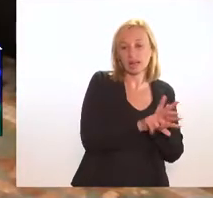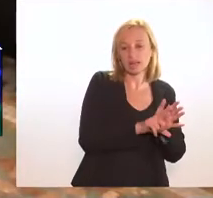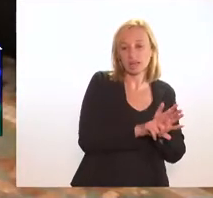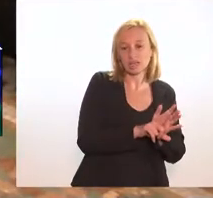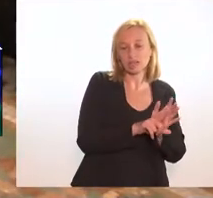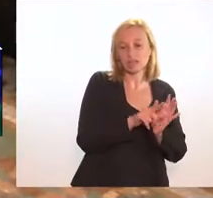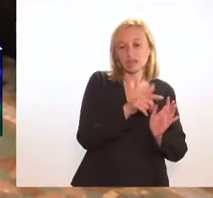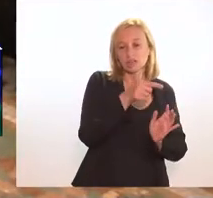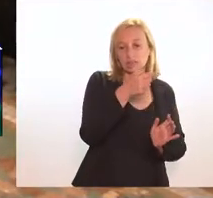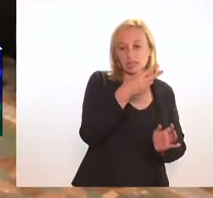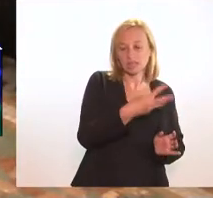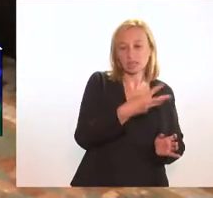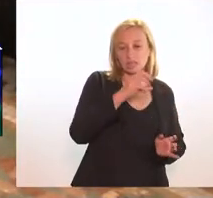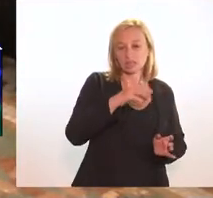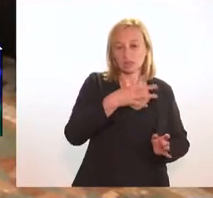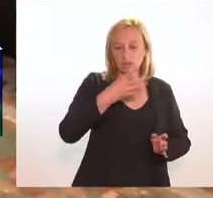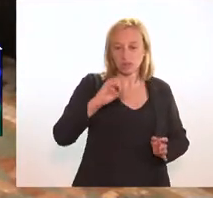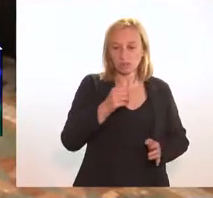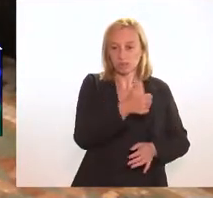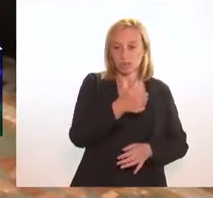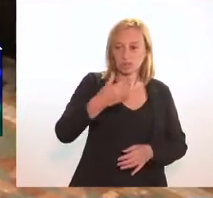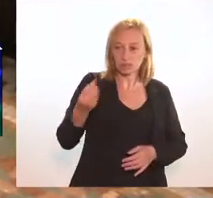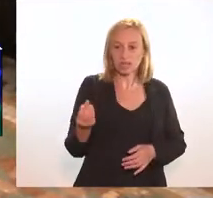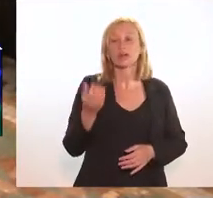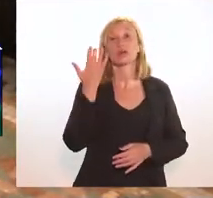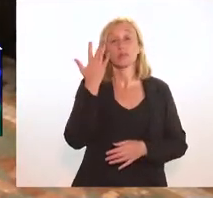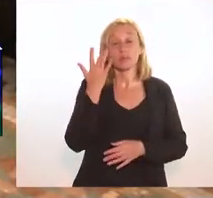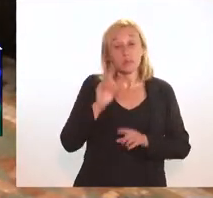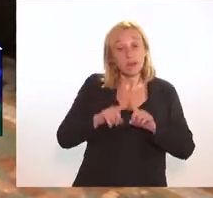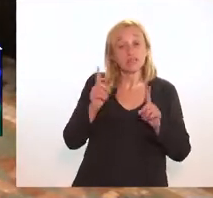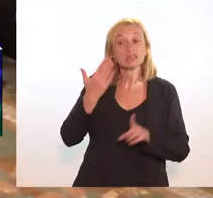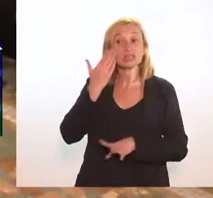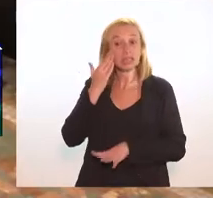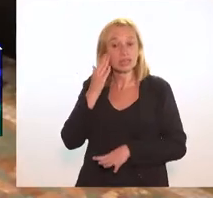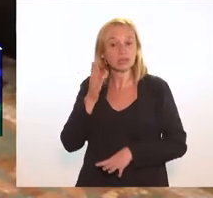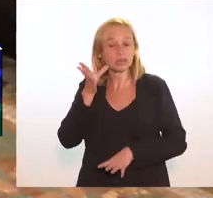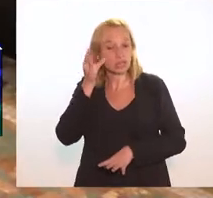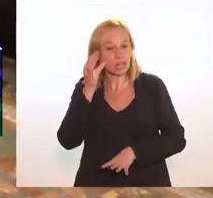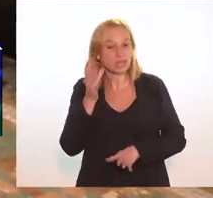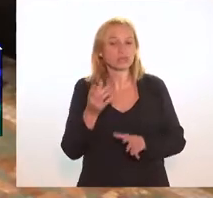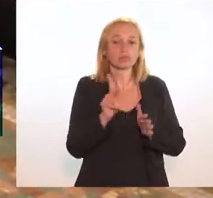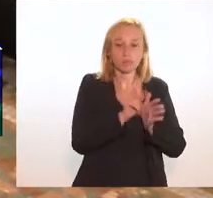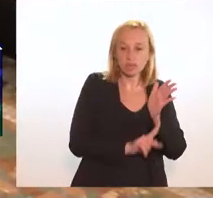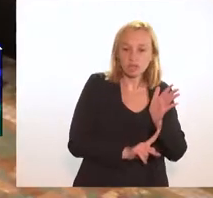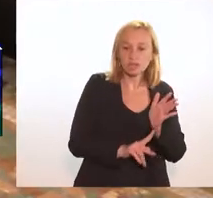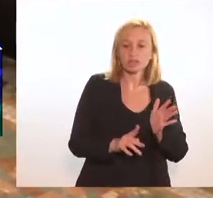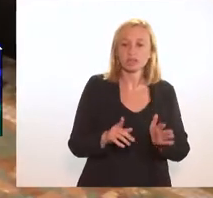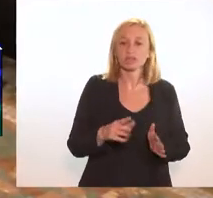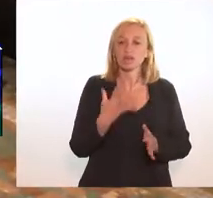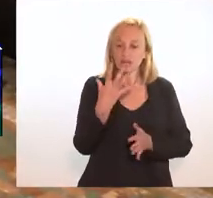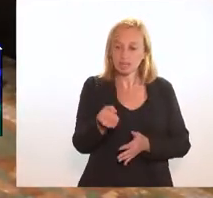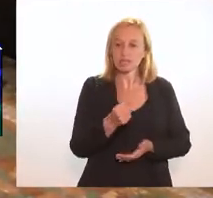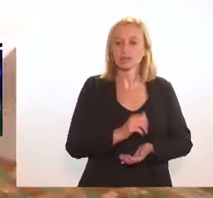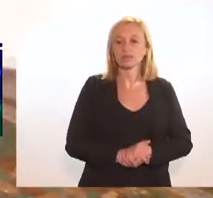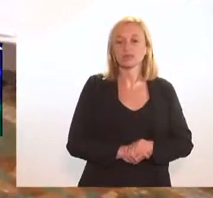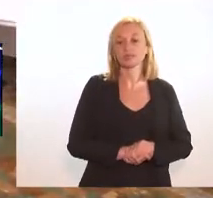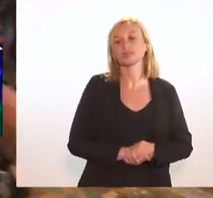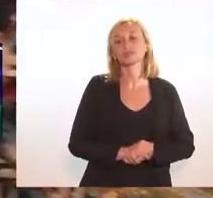2006, mas entendendo a natureza do projeto, a intenção do autor, o nosso parecer é